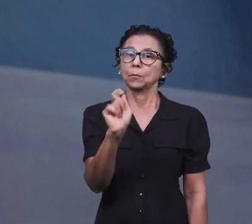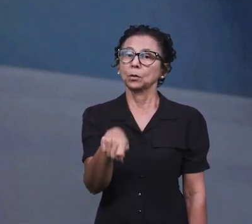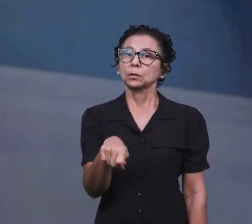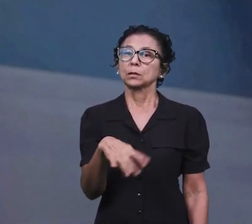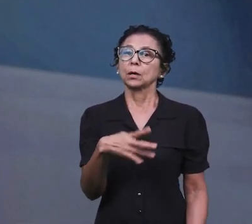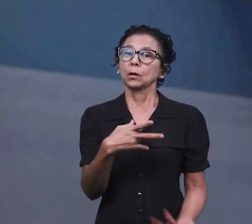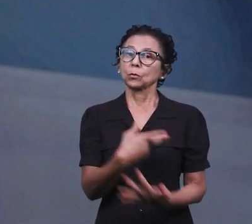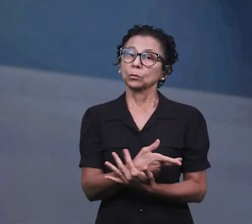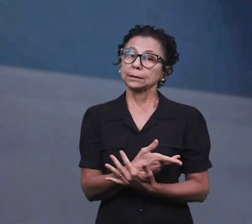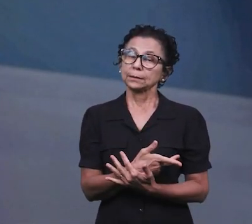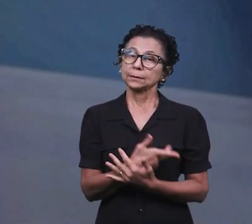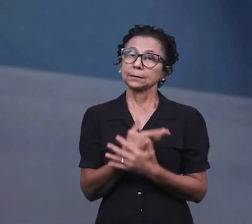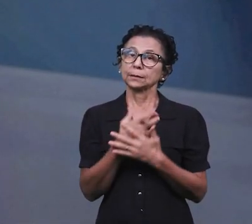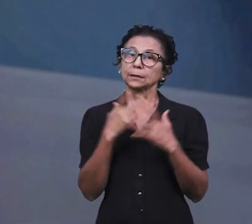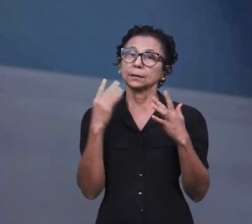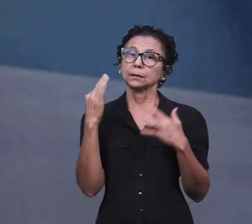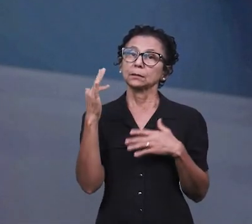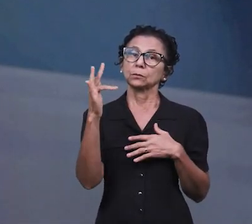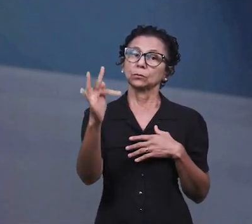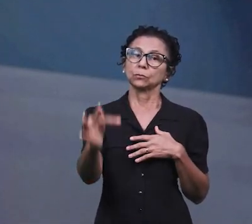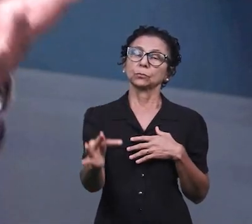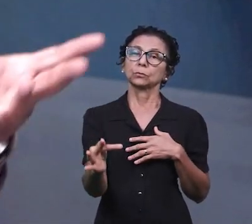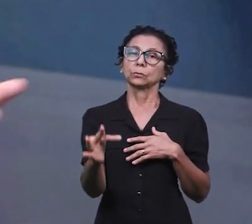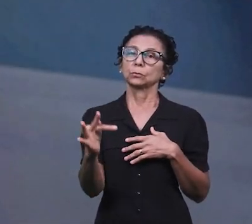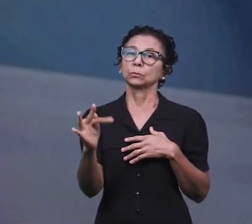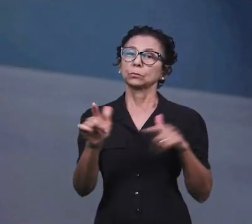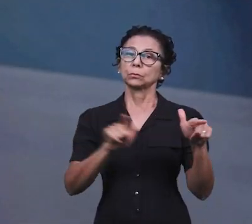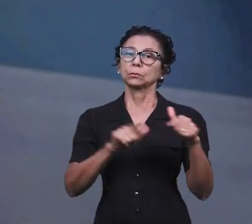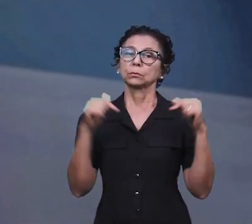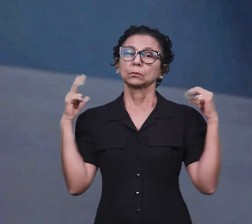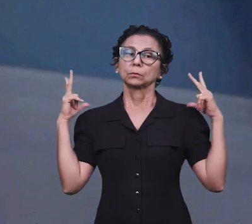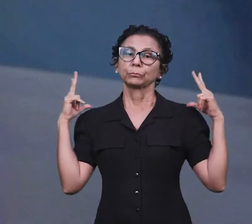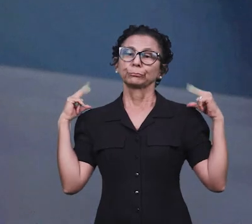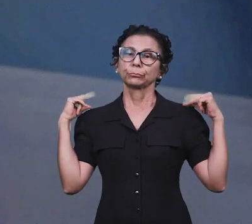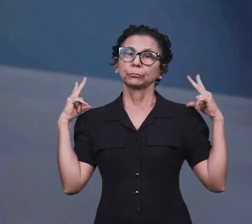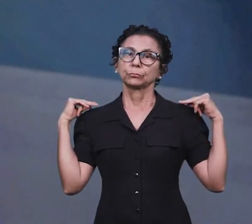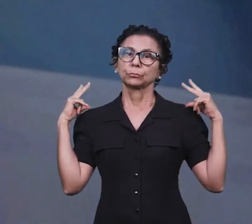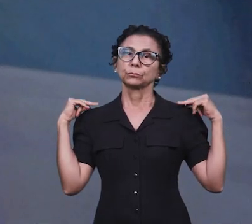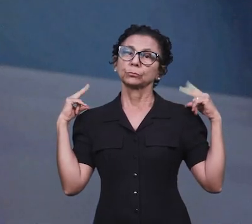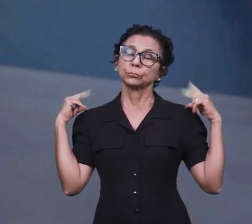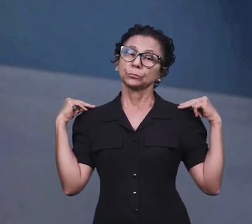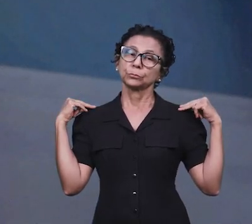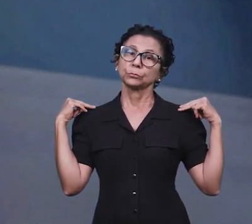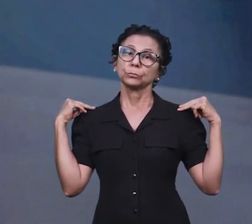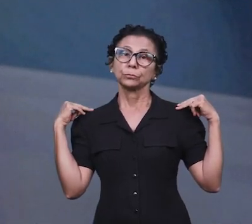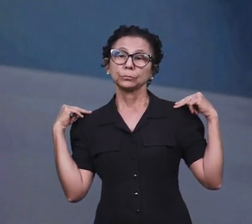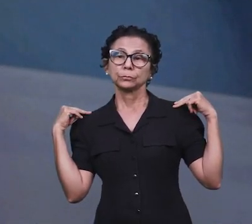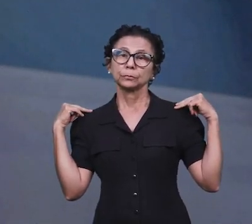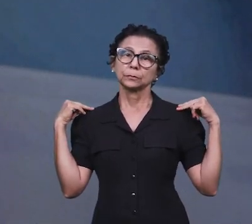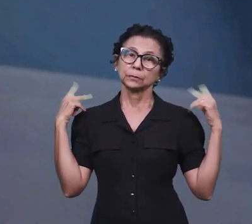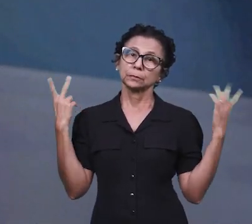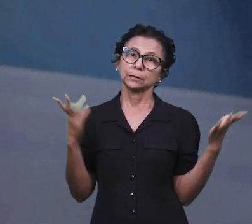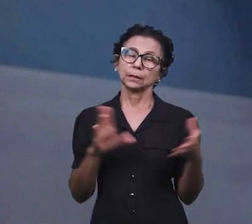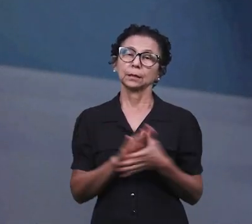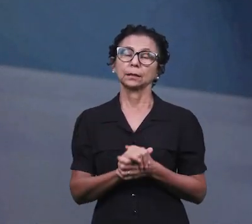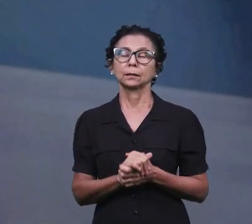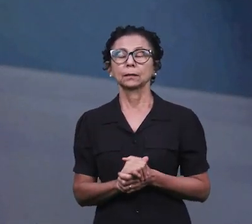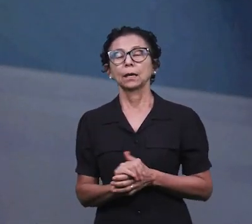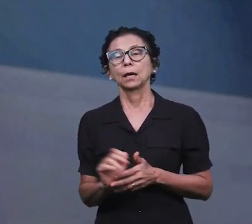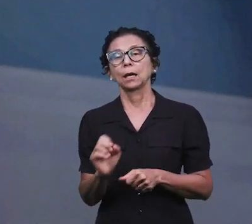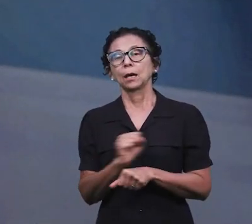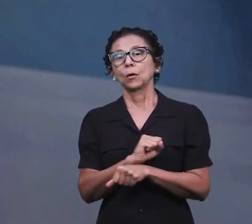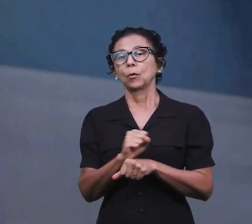futuro os carros autônomos eles, né, possam tomar conta do mercado. Mas sempre vai